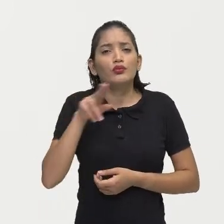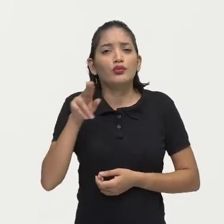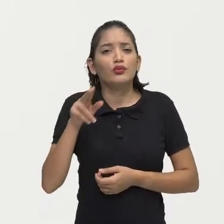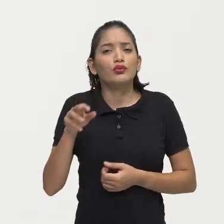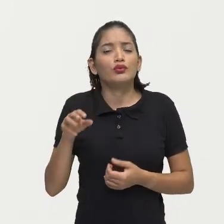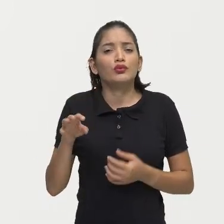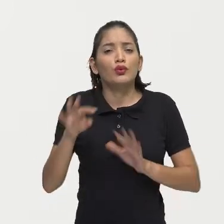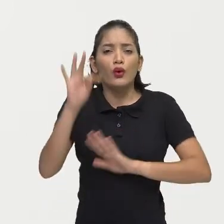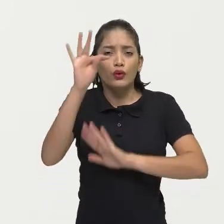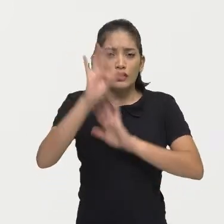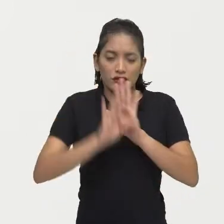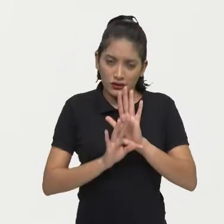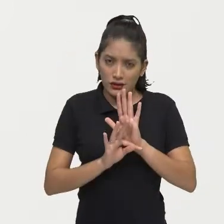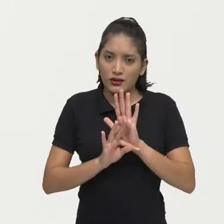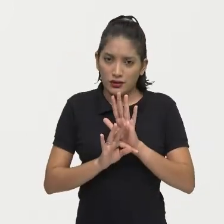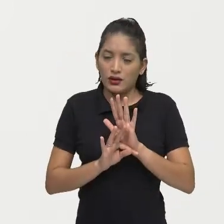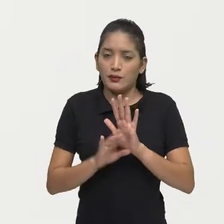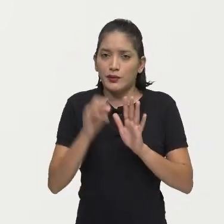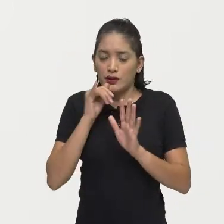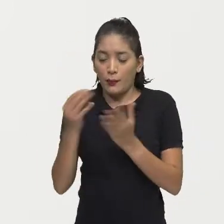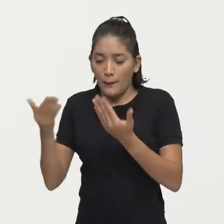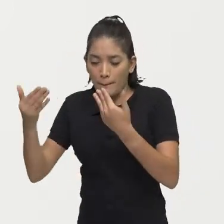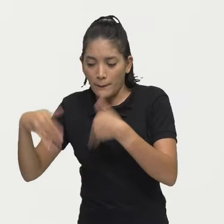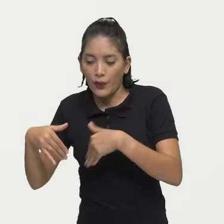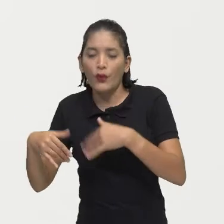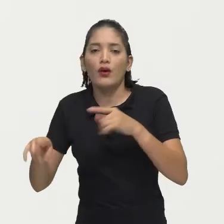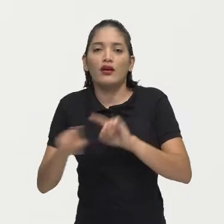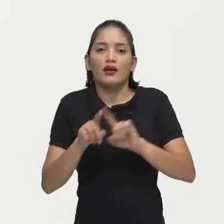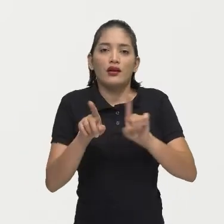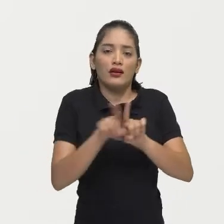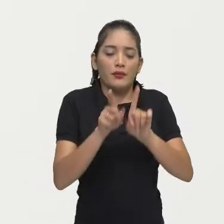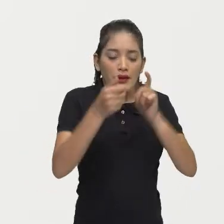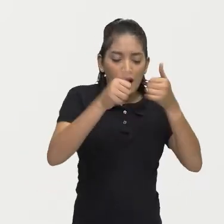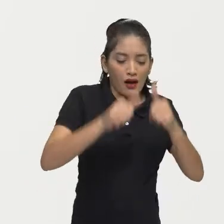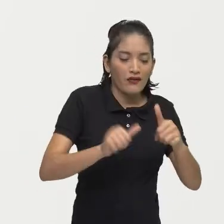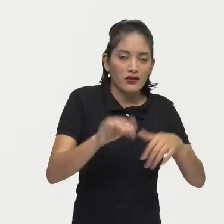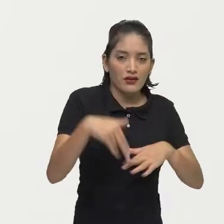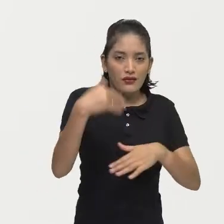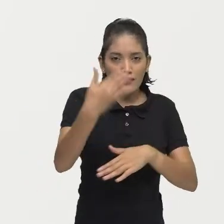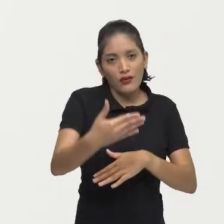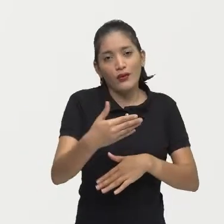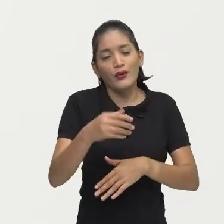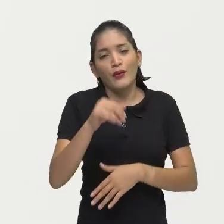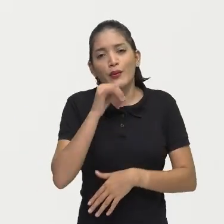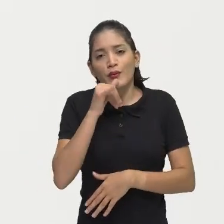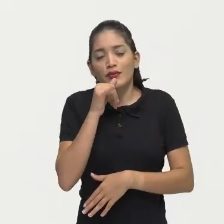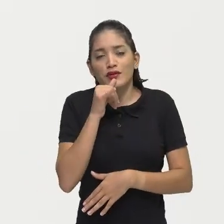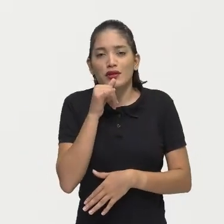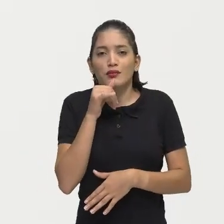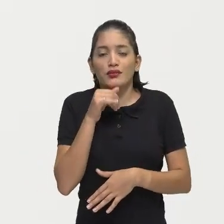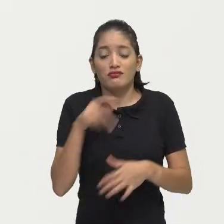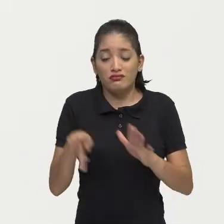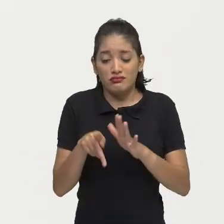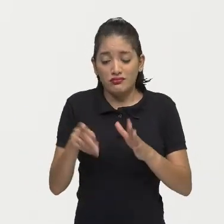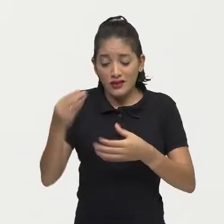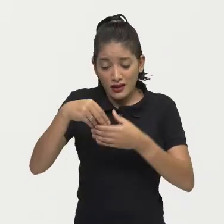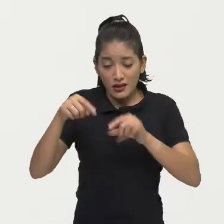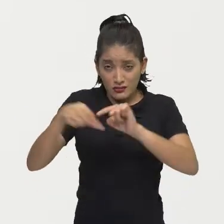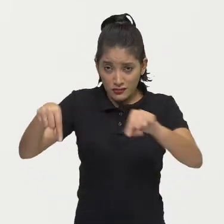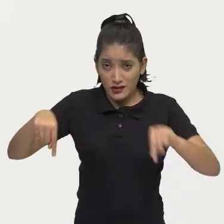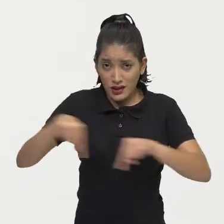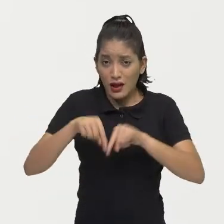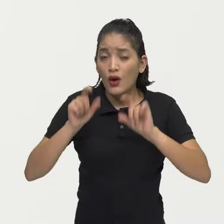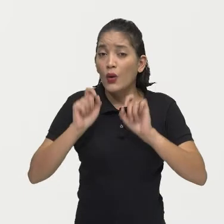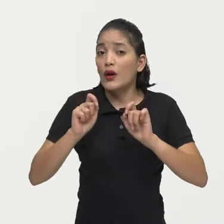texto nas provas, nas avaliações externas ou na aula mesmo, o que você deve